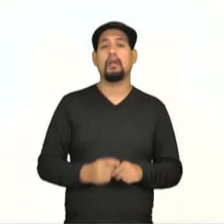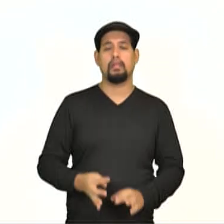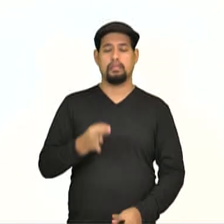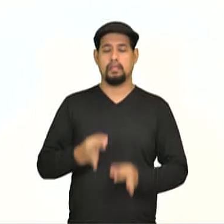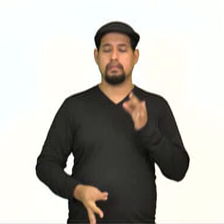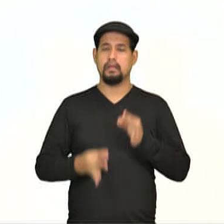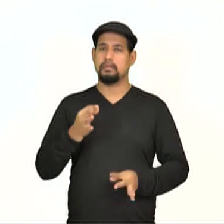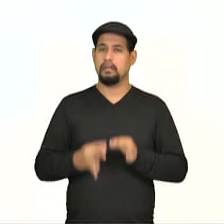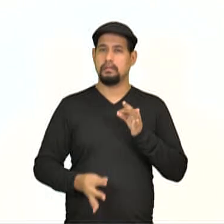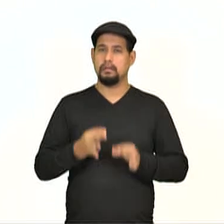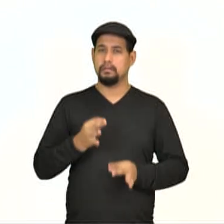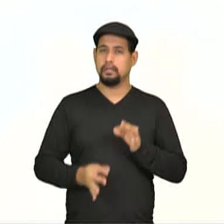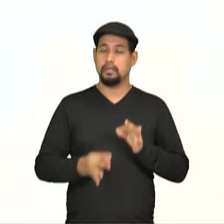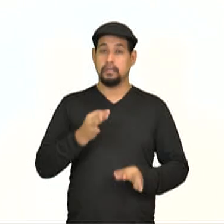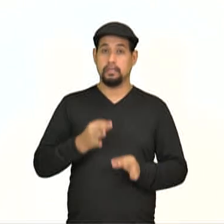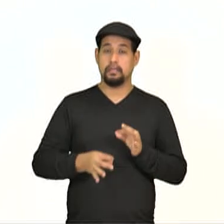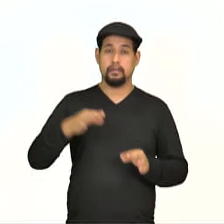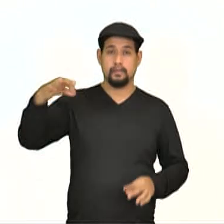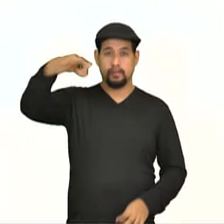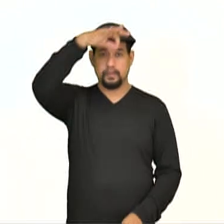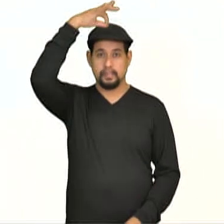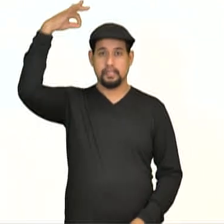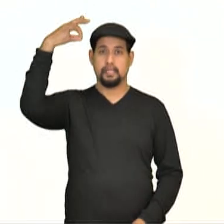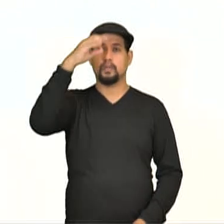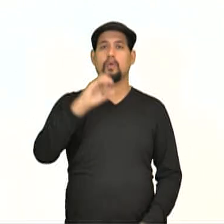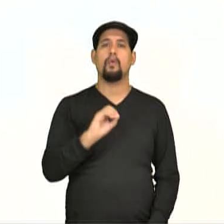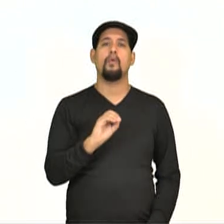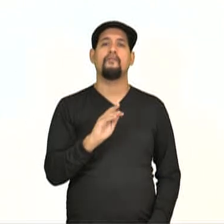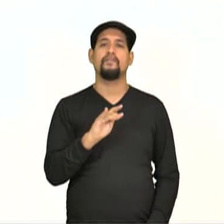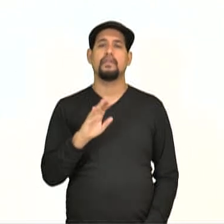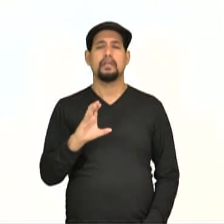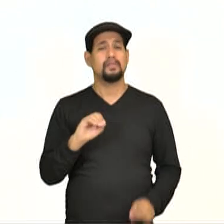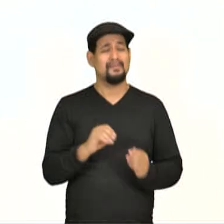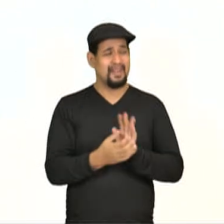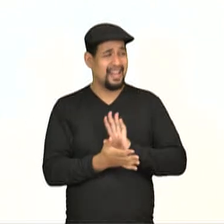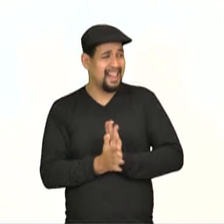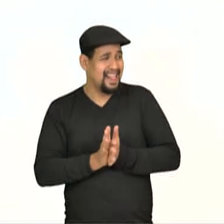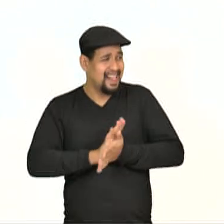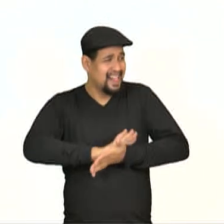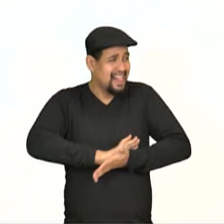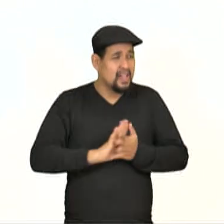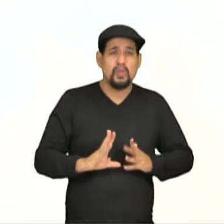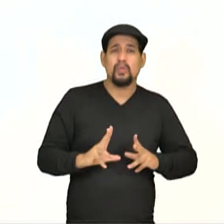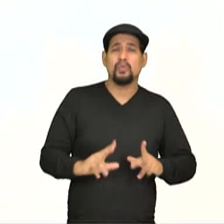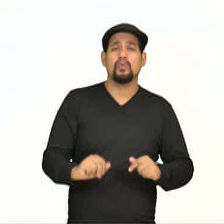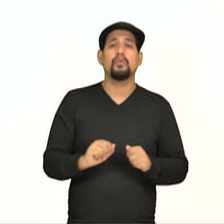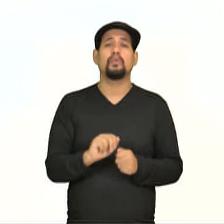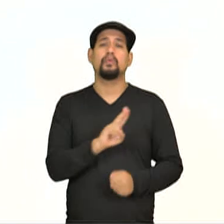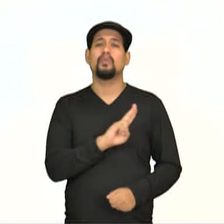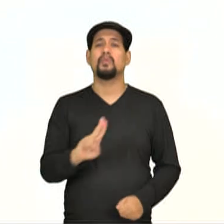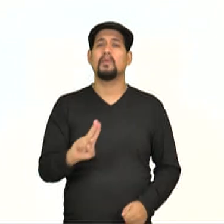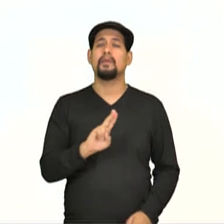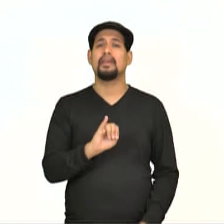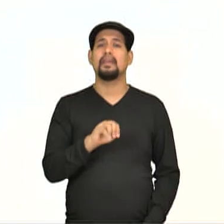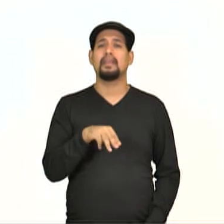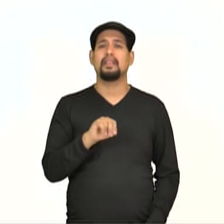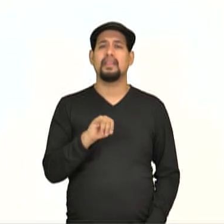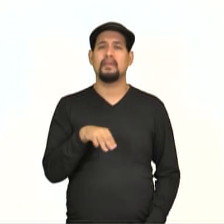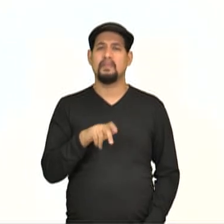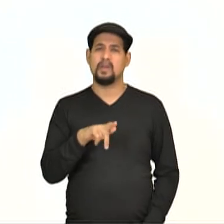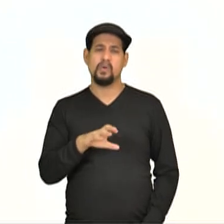Santo Ofício e da Inquisição para reprimir e punir aqueles que eles chamavam de inimigos.